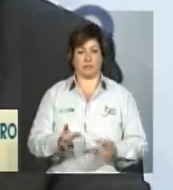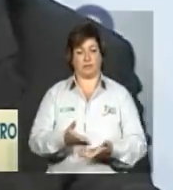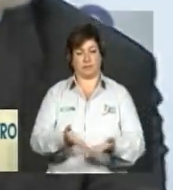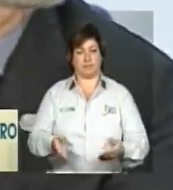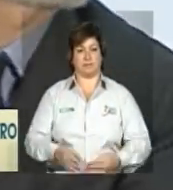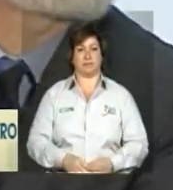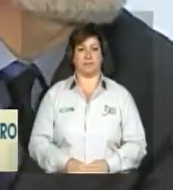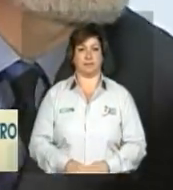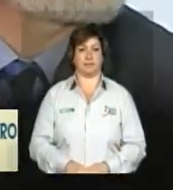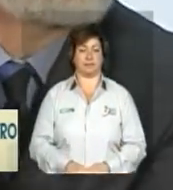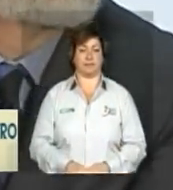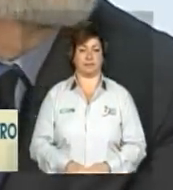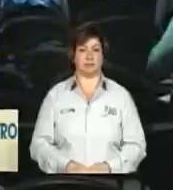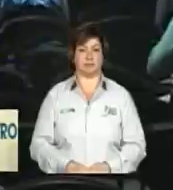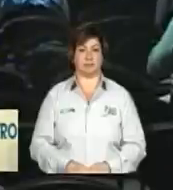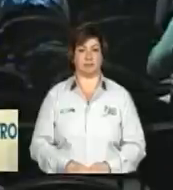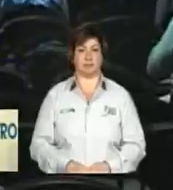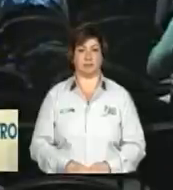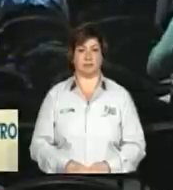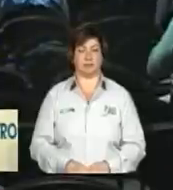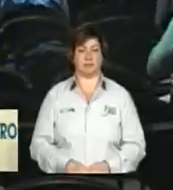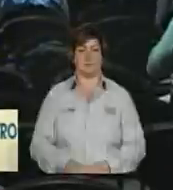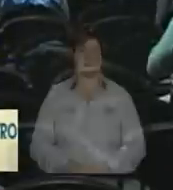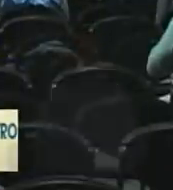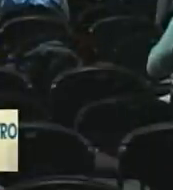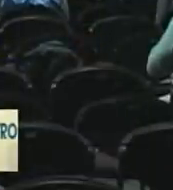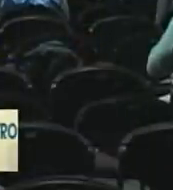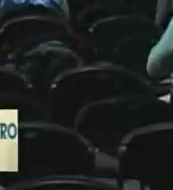perguntas. Deixa eu só disciplinar um pouquinho.